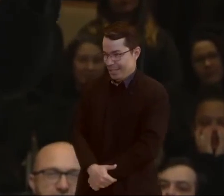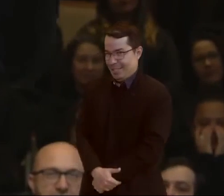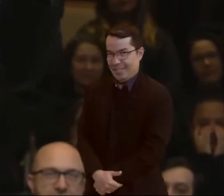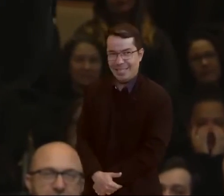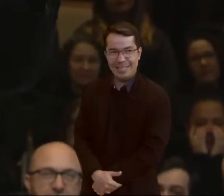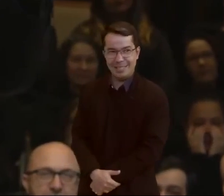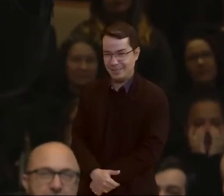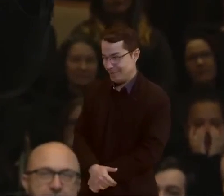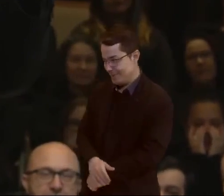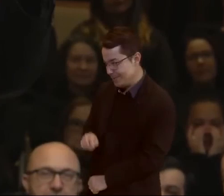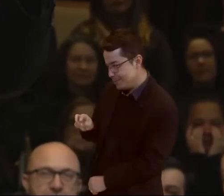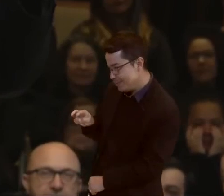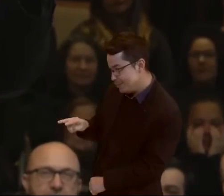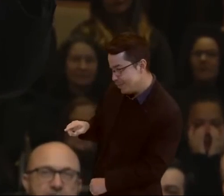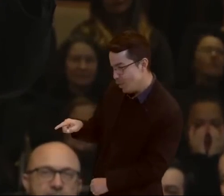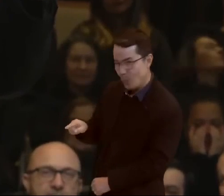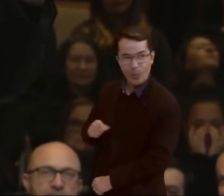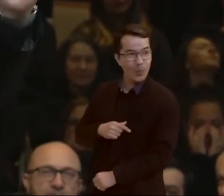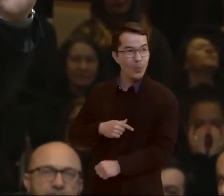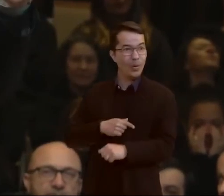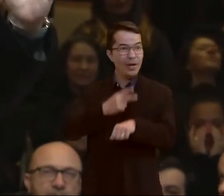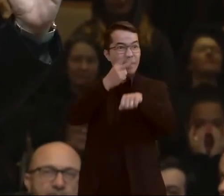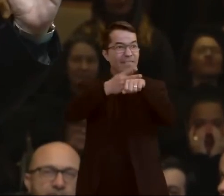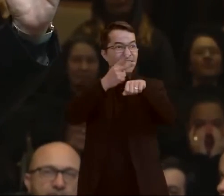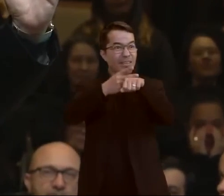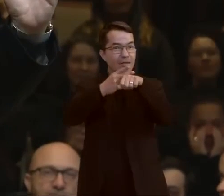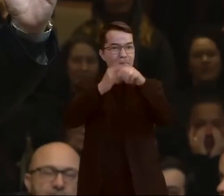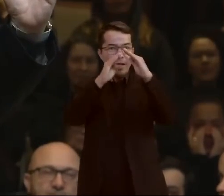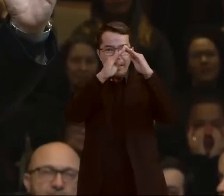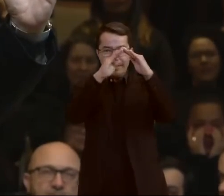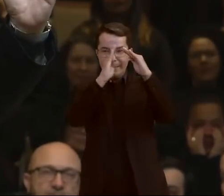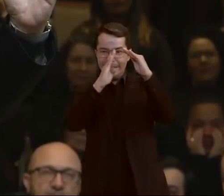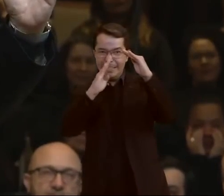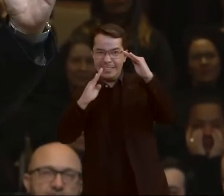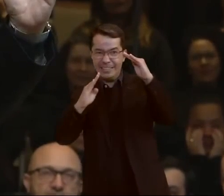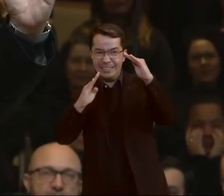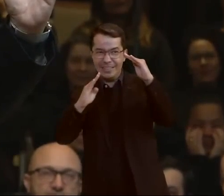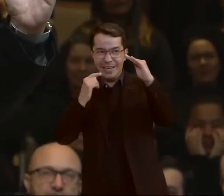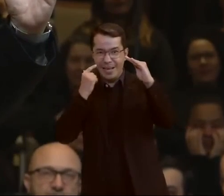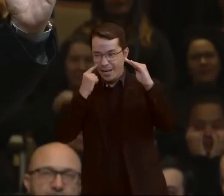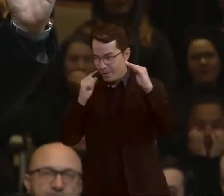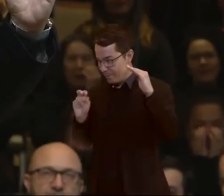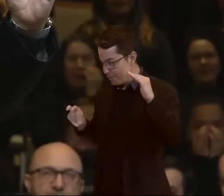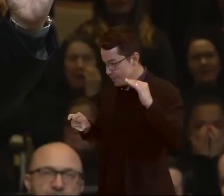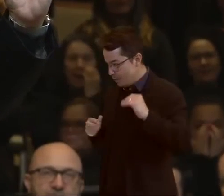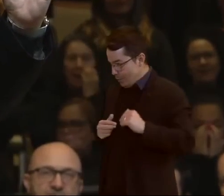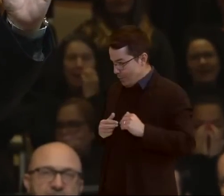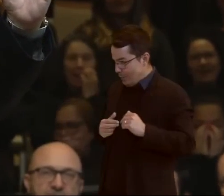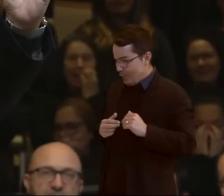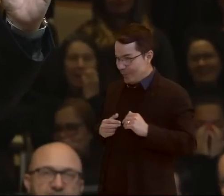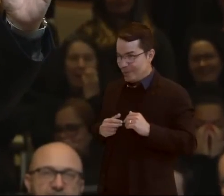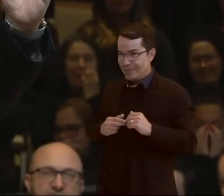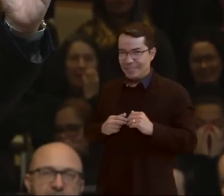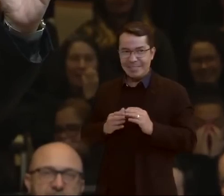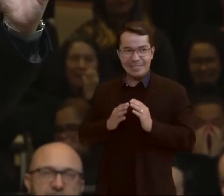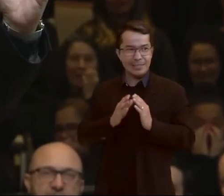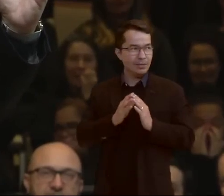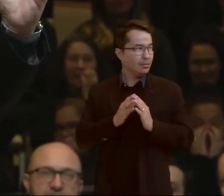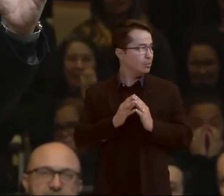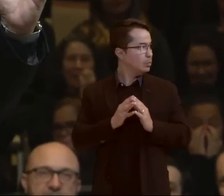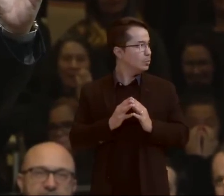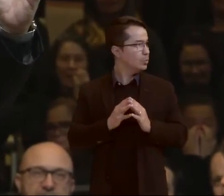vidrinho daqui estava quebrado do lado. E esse bem nessa pontinha estava cheio de dadinho. Ai, que